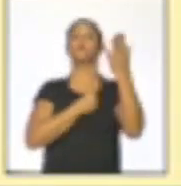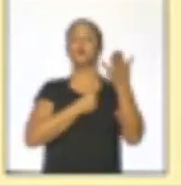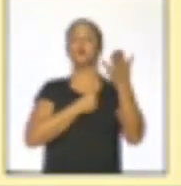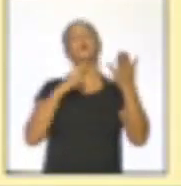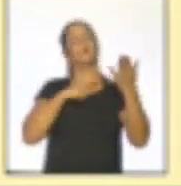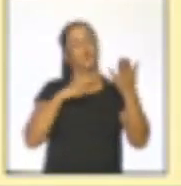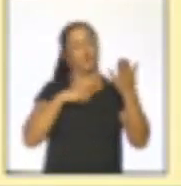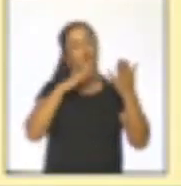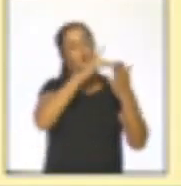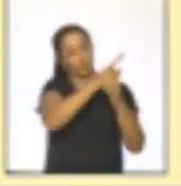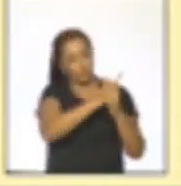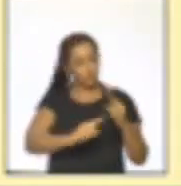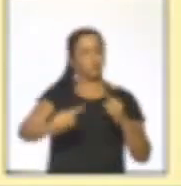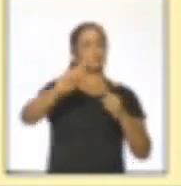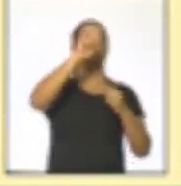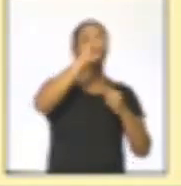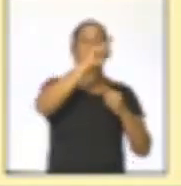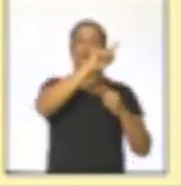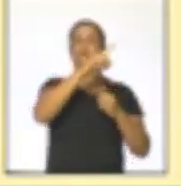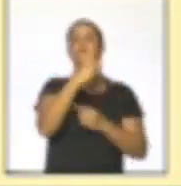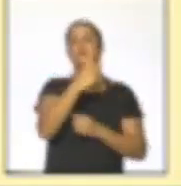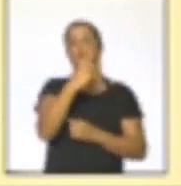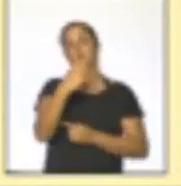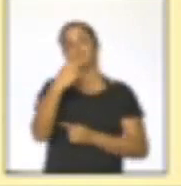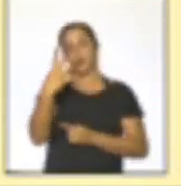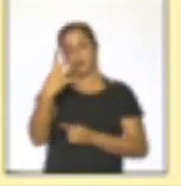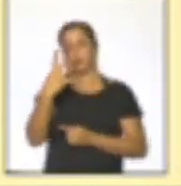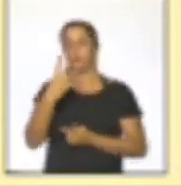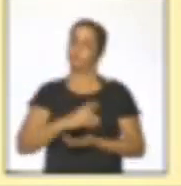vai subir.